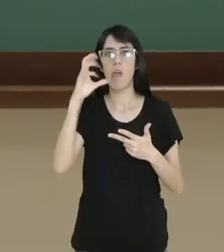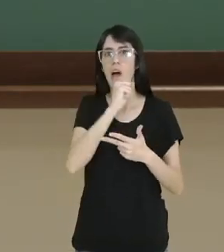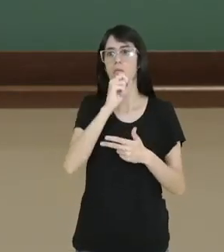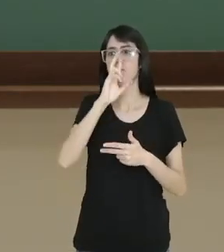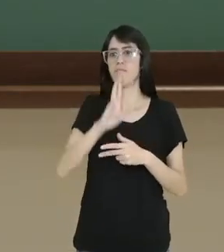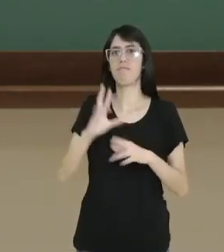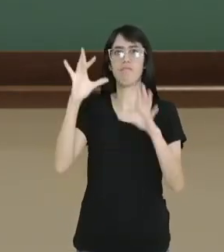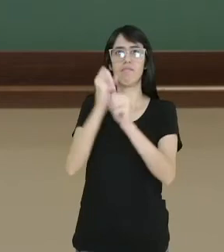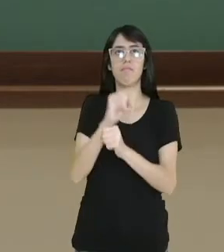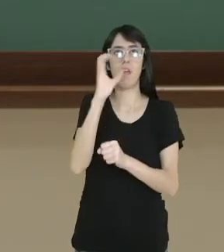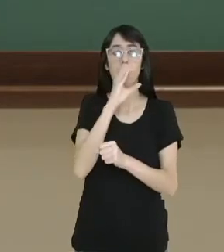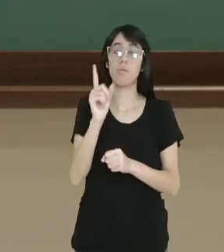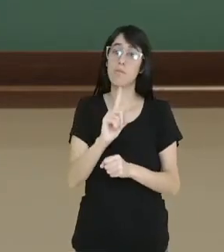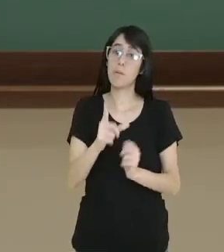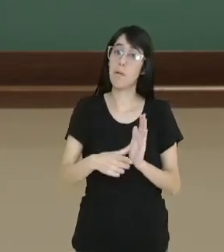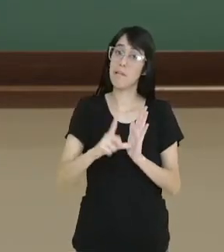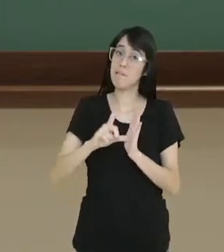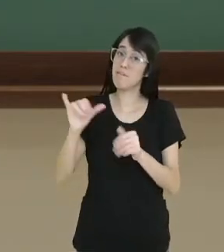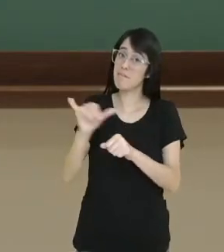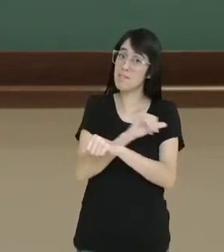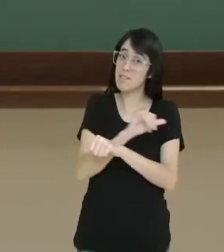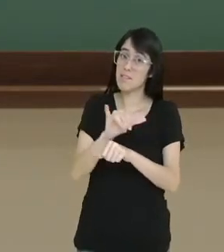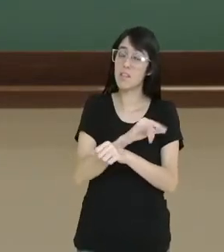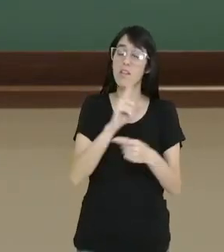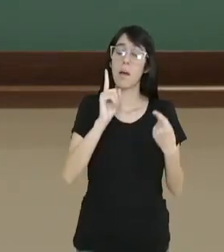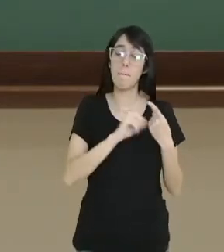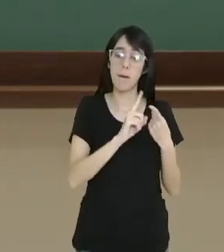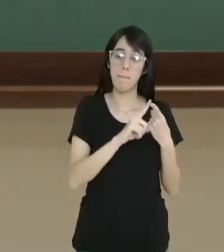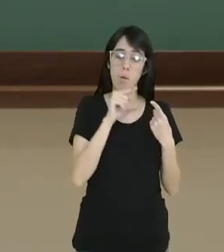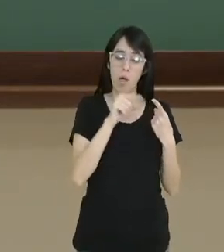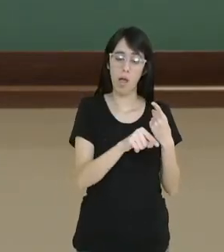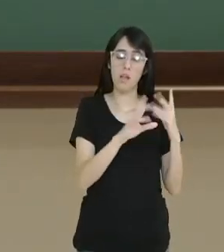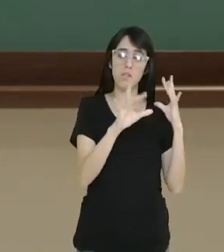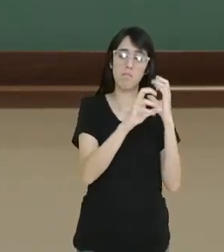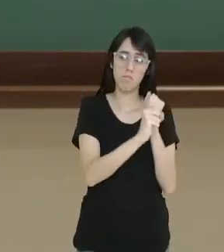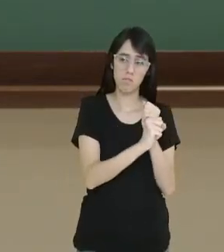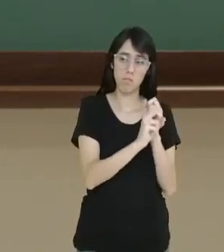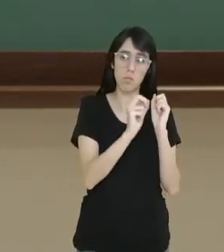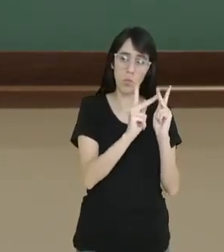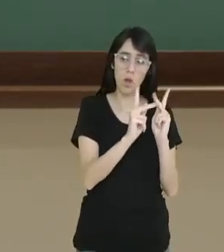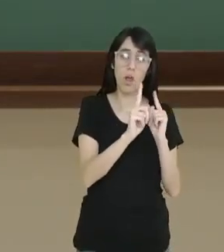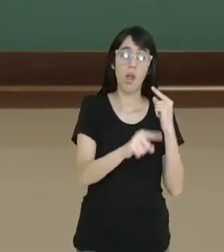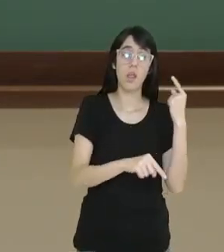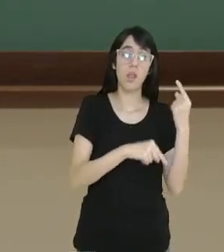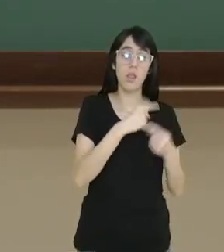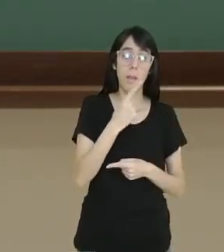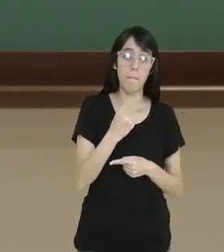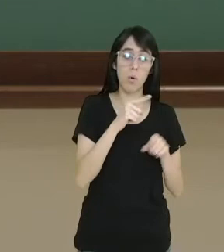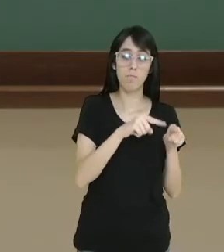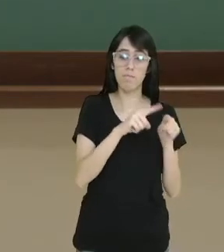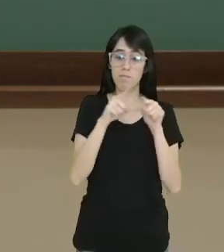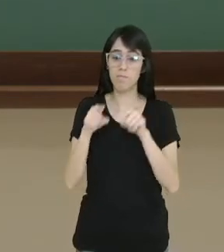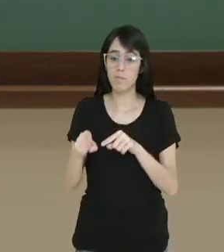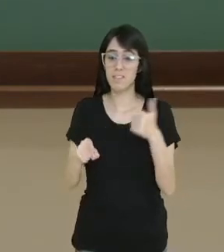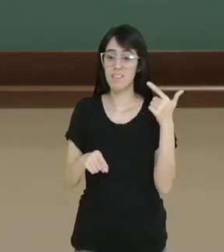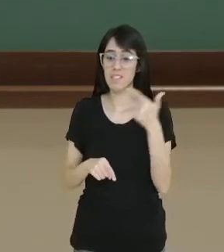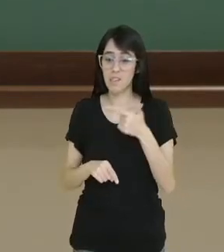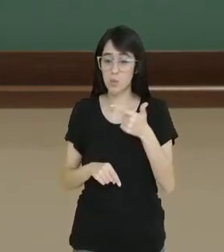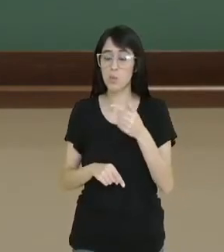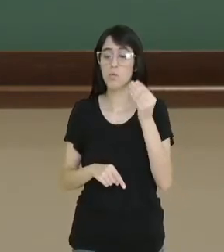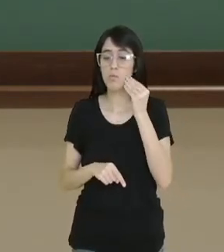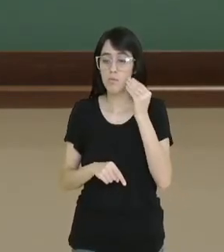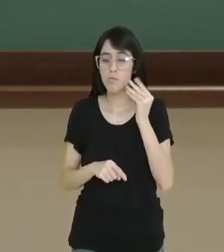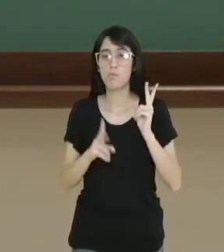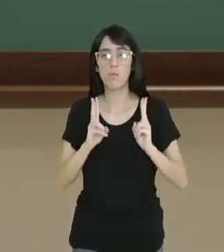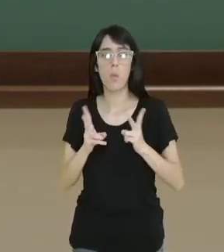Eu preciso ter uma estratégia. Primeiro eu preciso essa medida, para com essa medida fazer outra conta para chegar